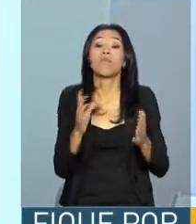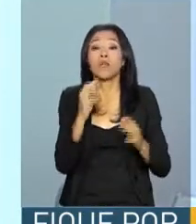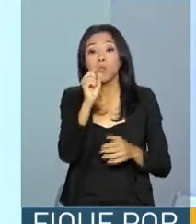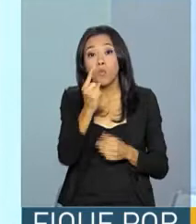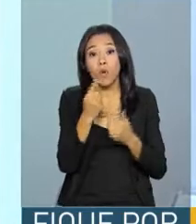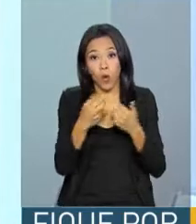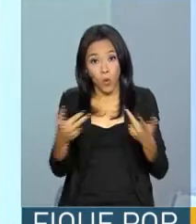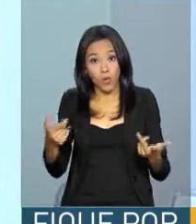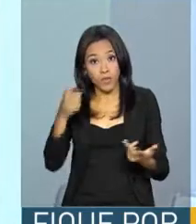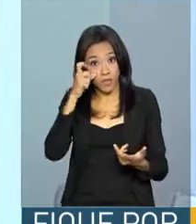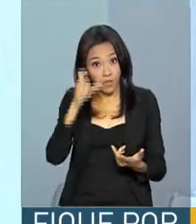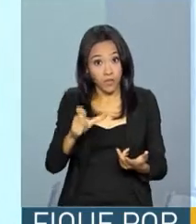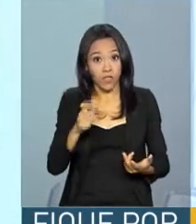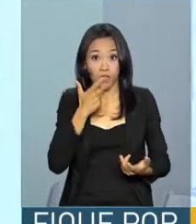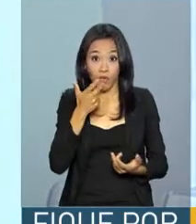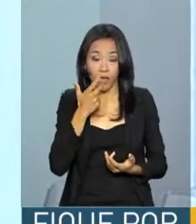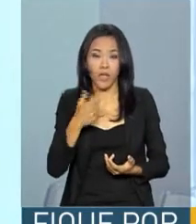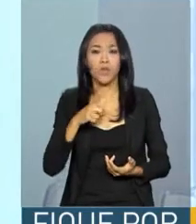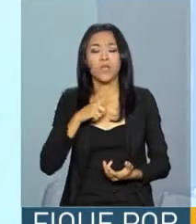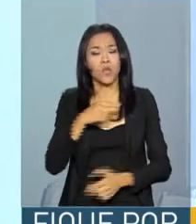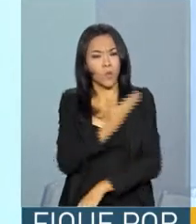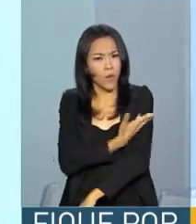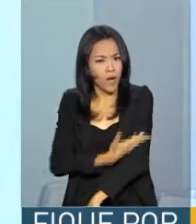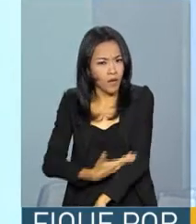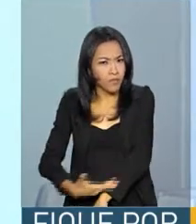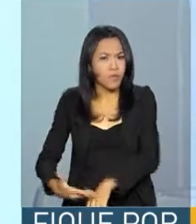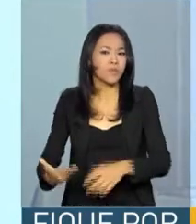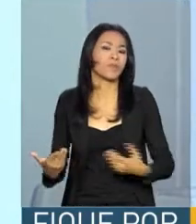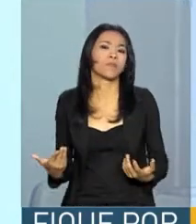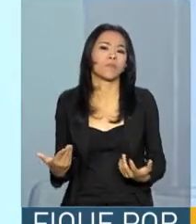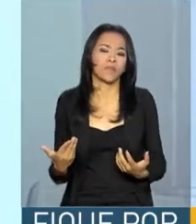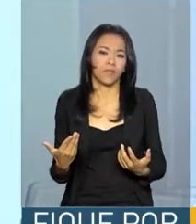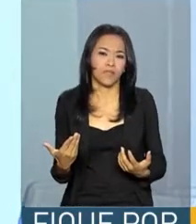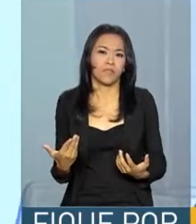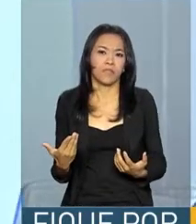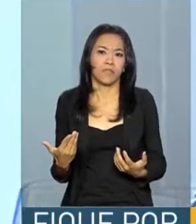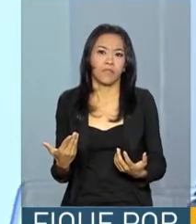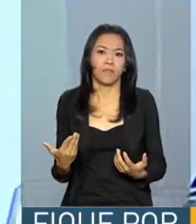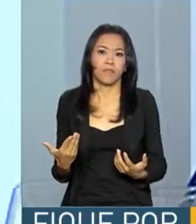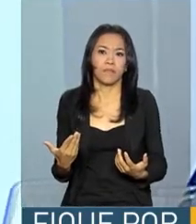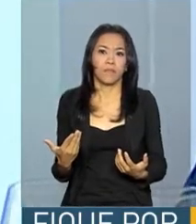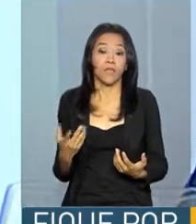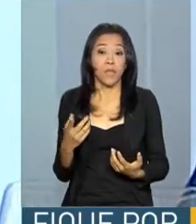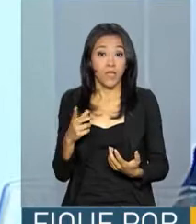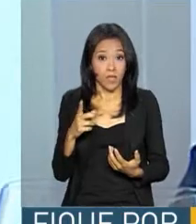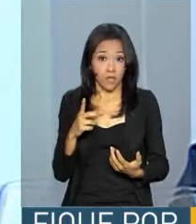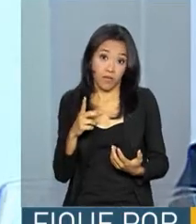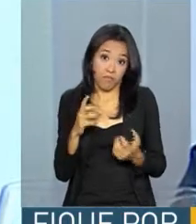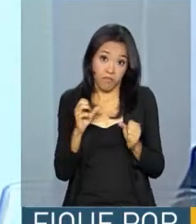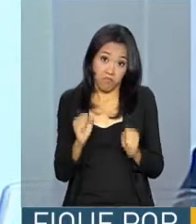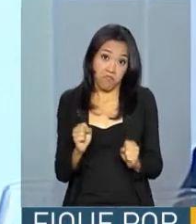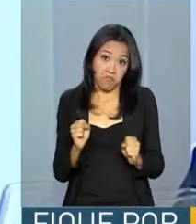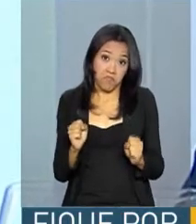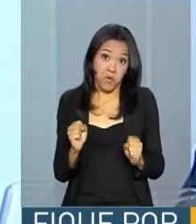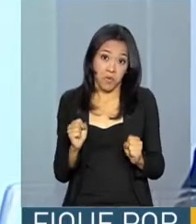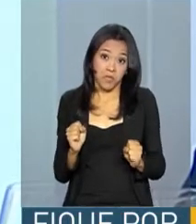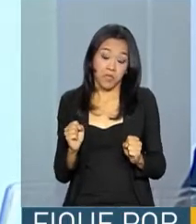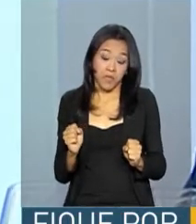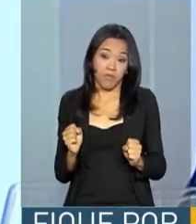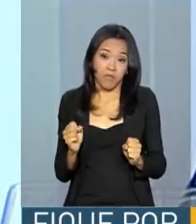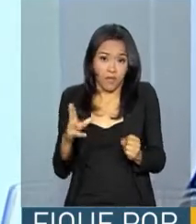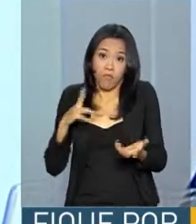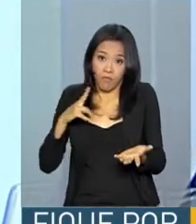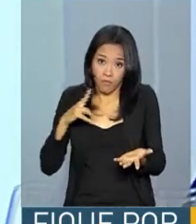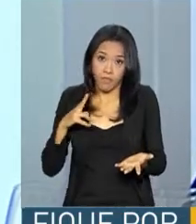coisa interessante, né? Eu tenho um hábito parlamentar, e mais do que um hábito parlamentar, que até pode ser criticável, né? Um hábito até